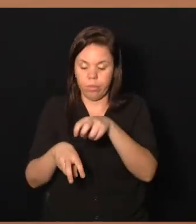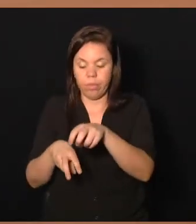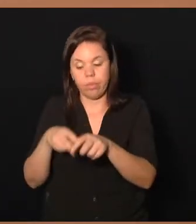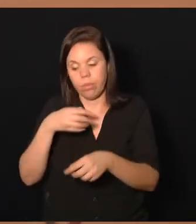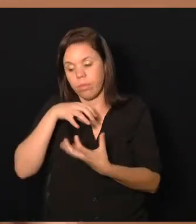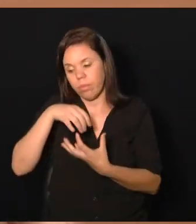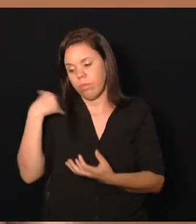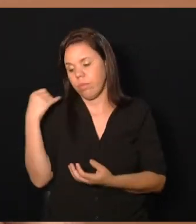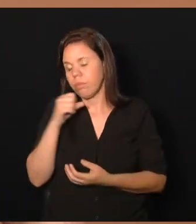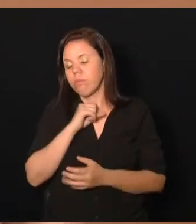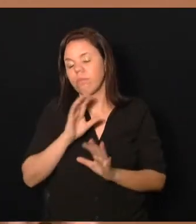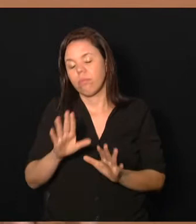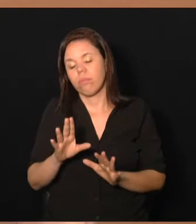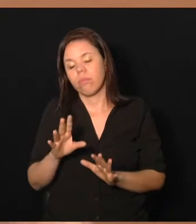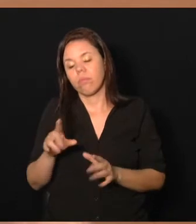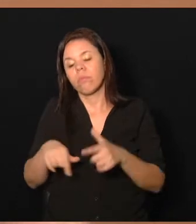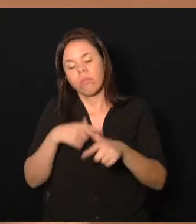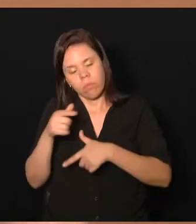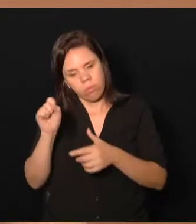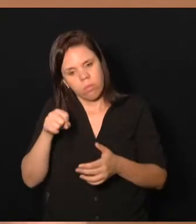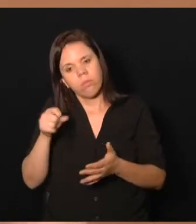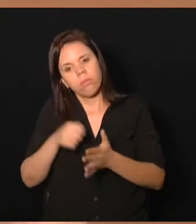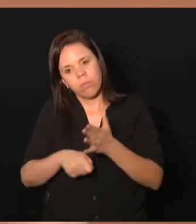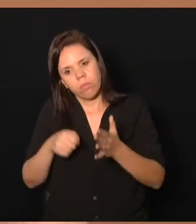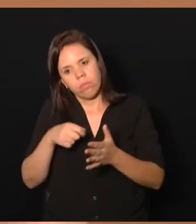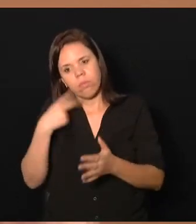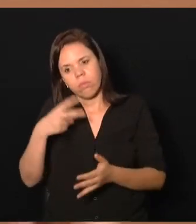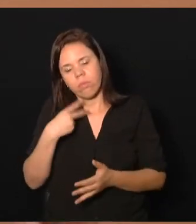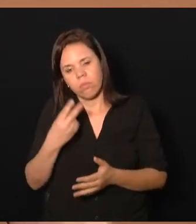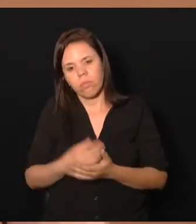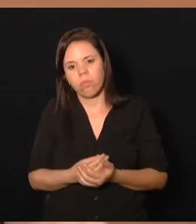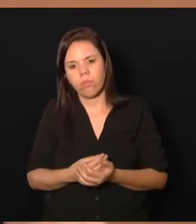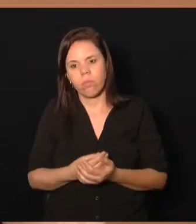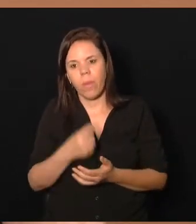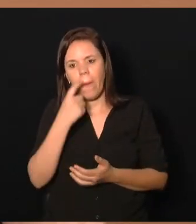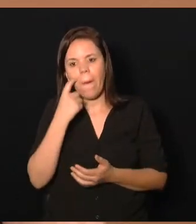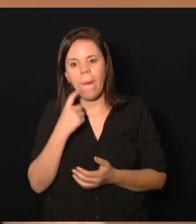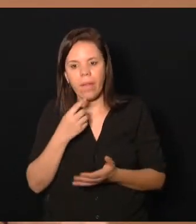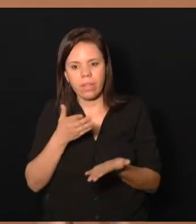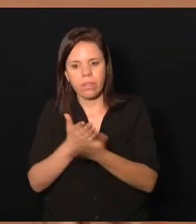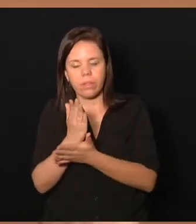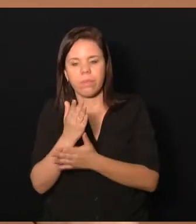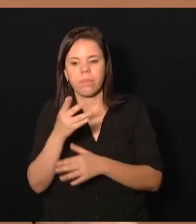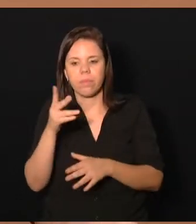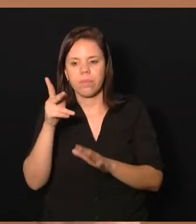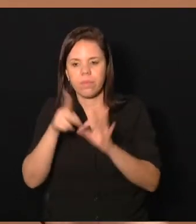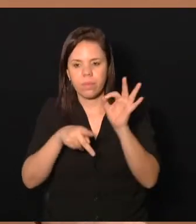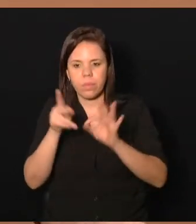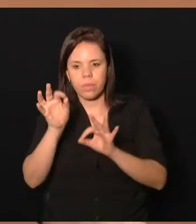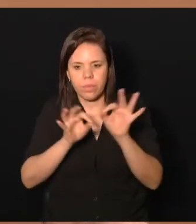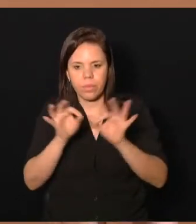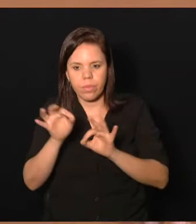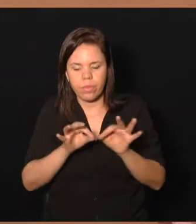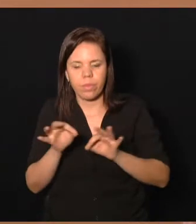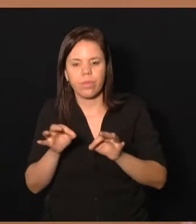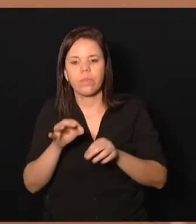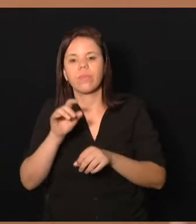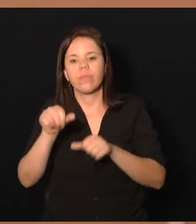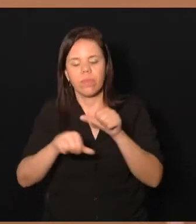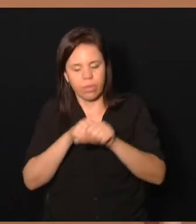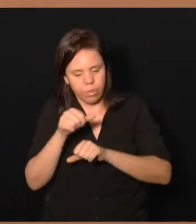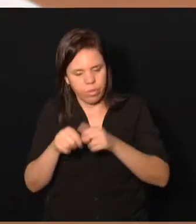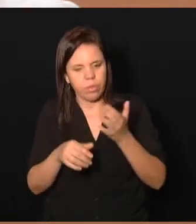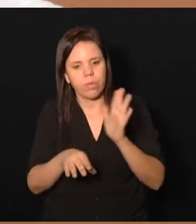isso aí. O vereador Paulo Galtério já entrou com um projeto. Nós vamos reiterar esse projeto e nós